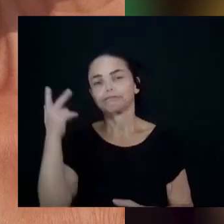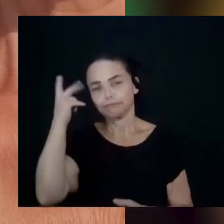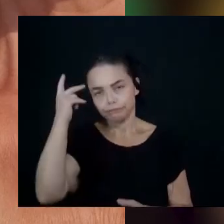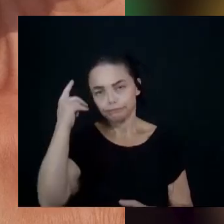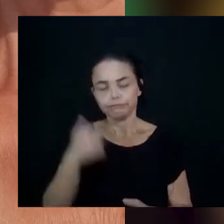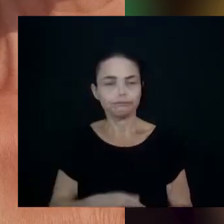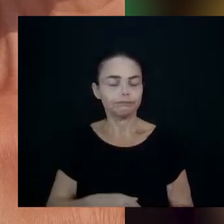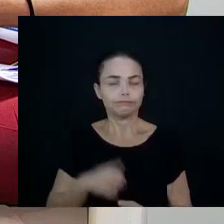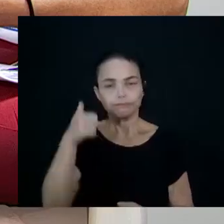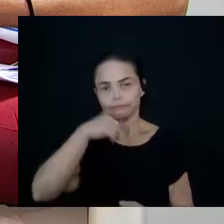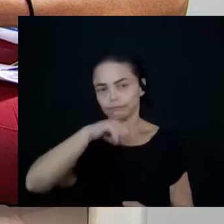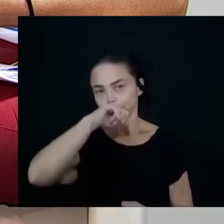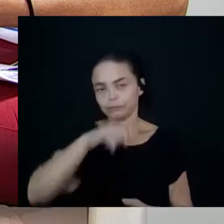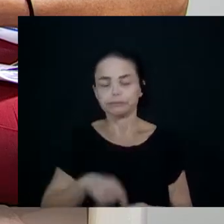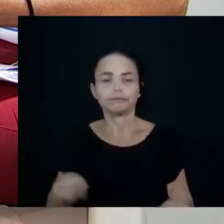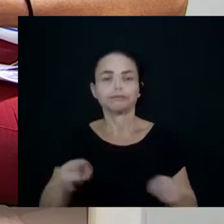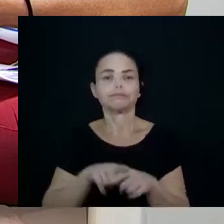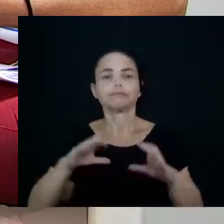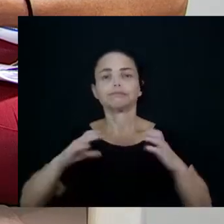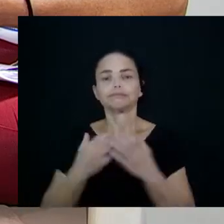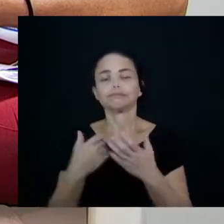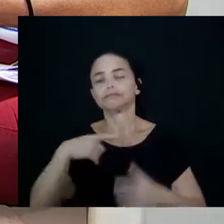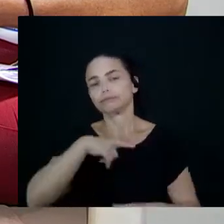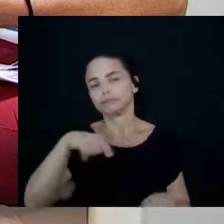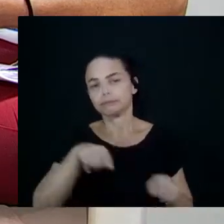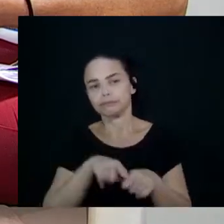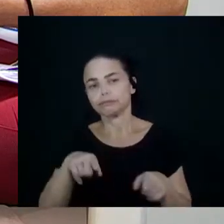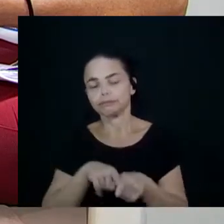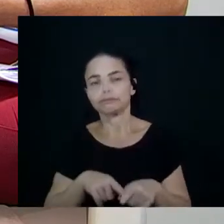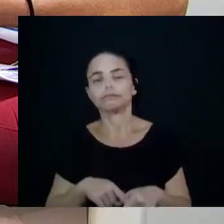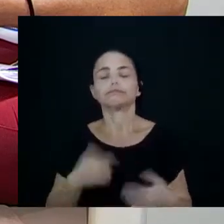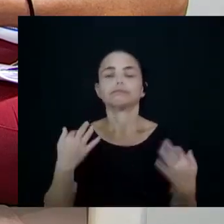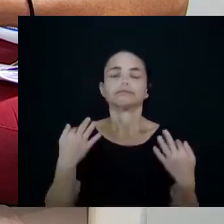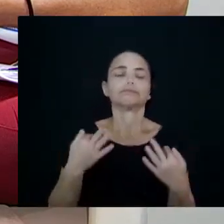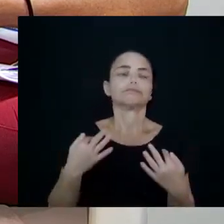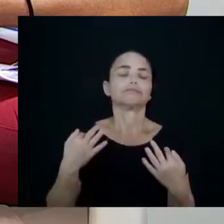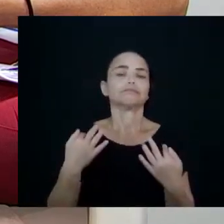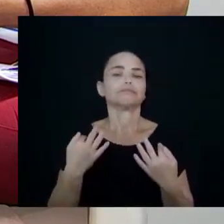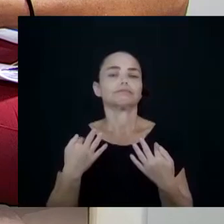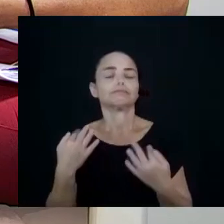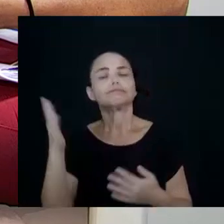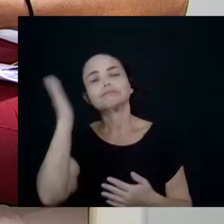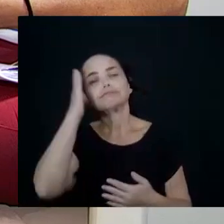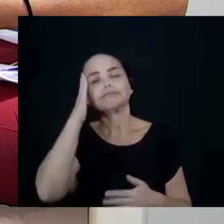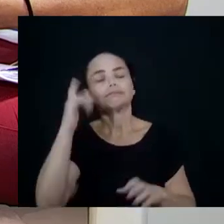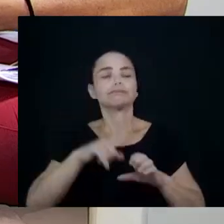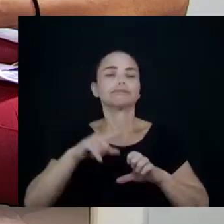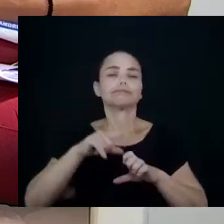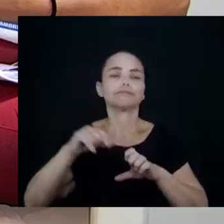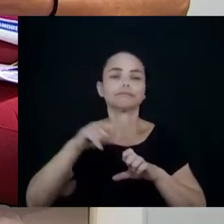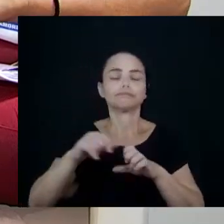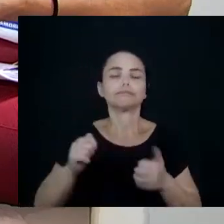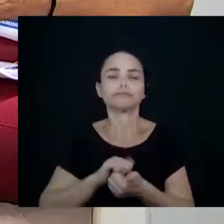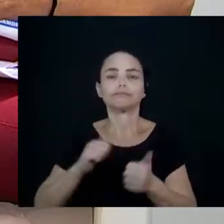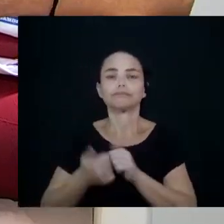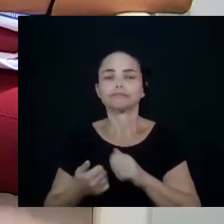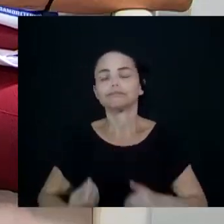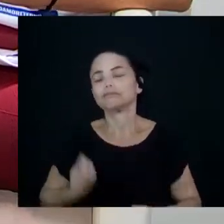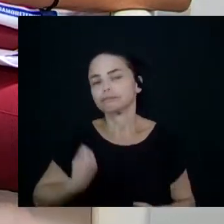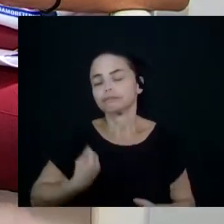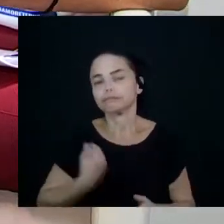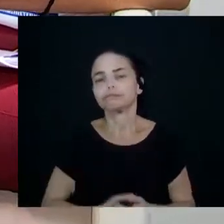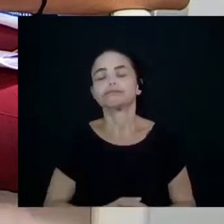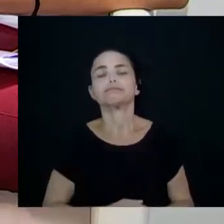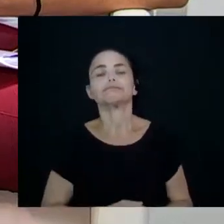inclusive da comunidade, tem também essa dor e começa a empreender para adaptar tudo isso. Sim, é fato. A maioria das mães que